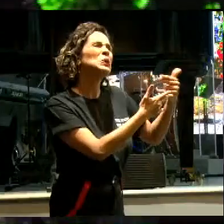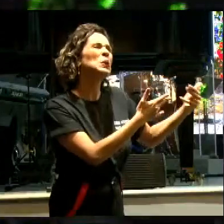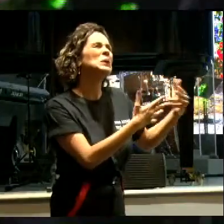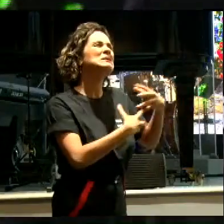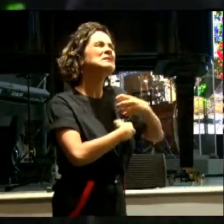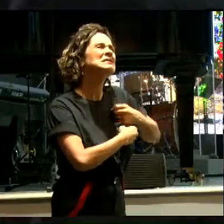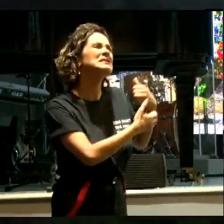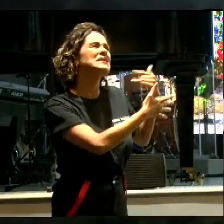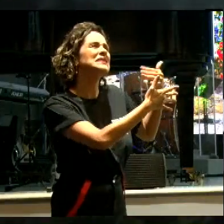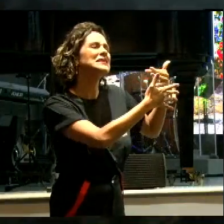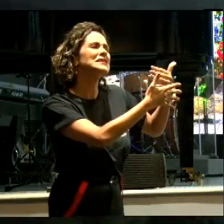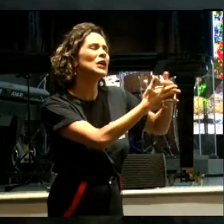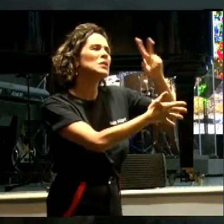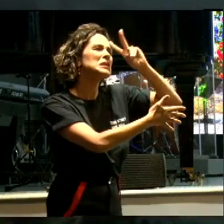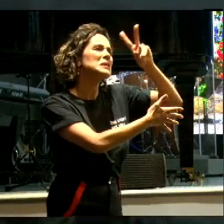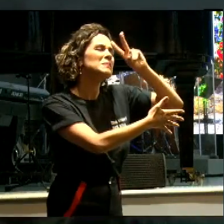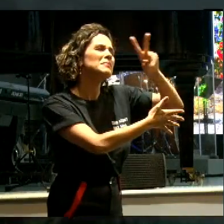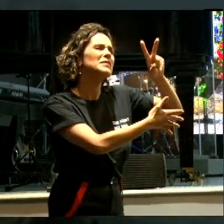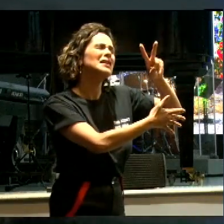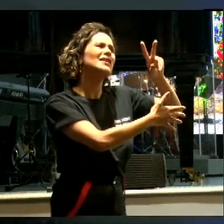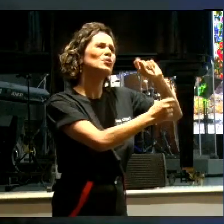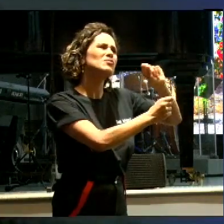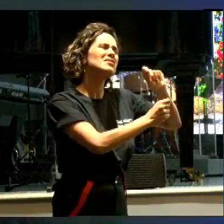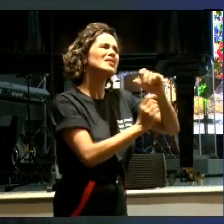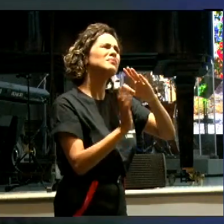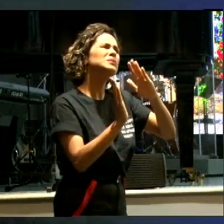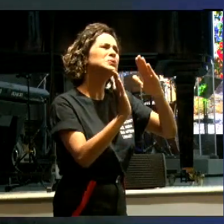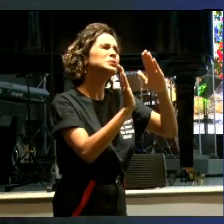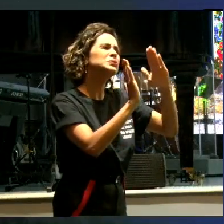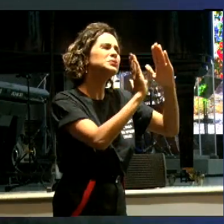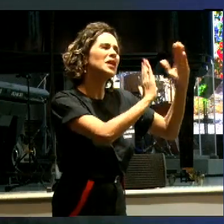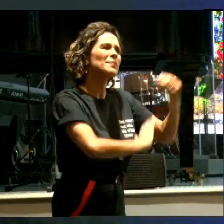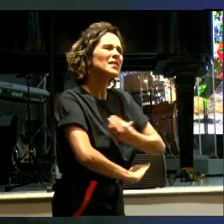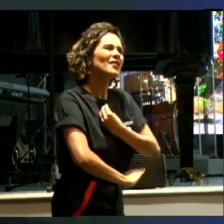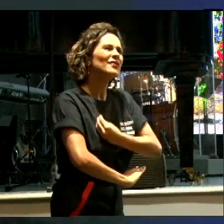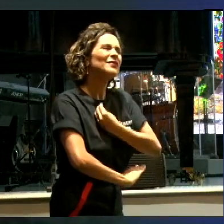fez tornar uma mulher áspera, uma mulher grosseira.